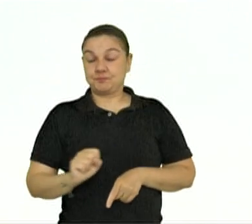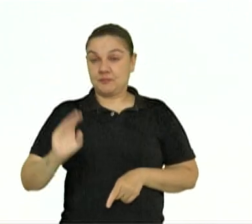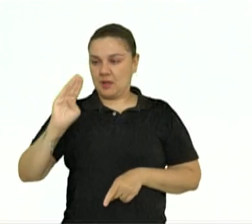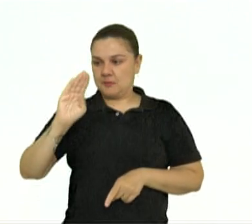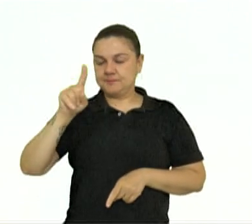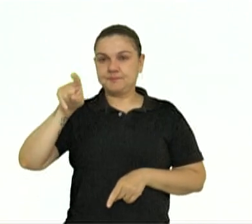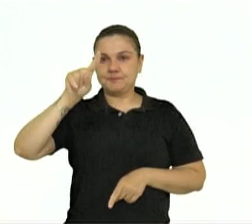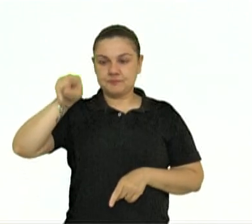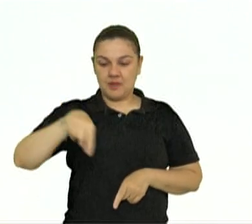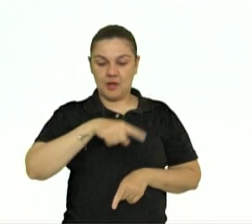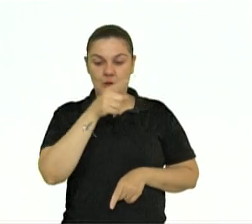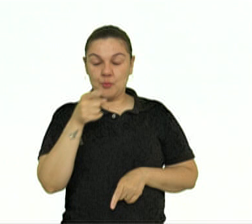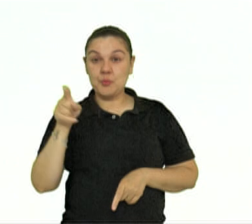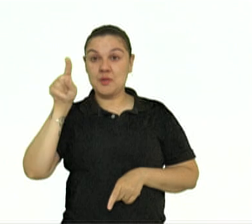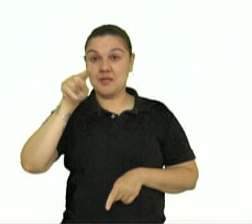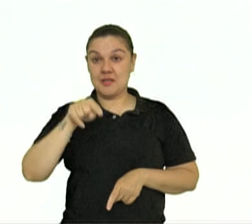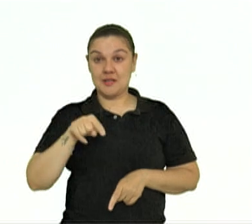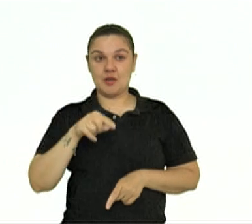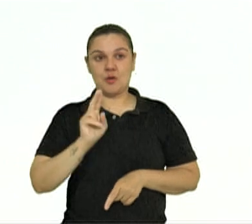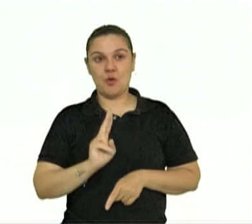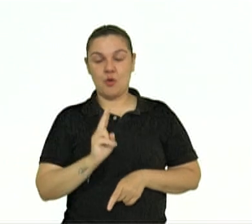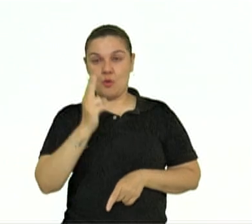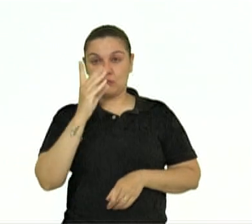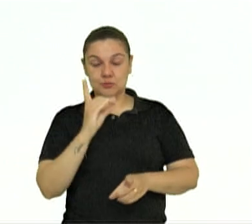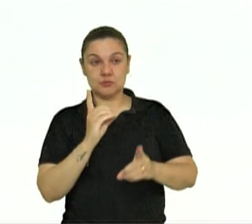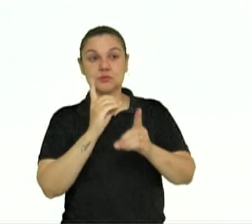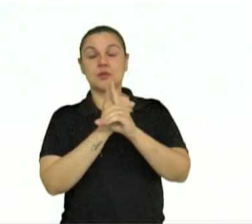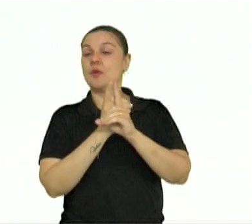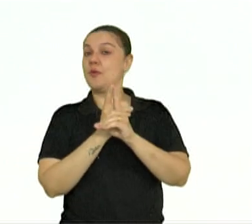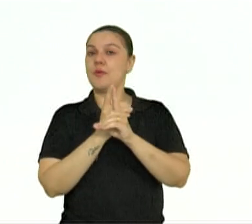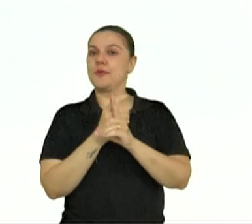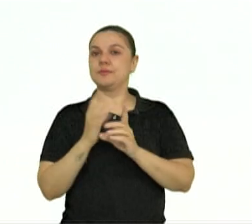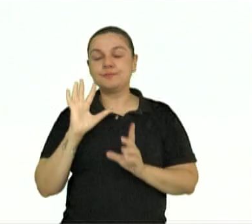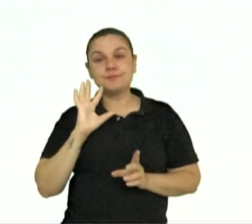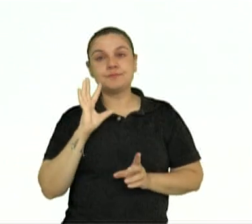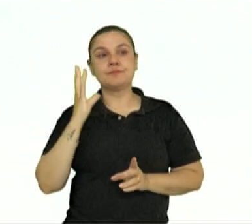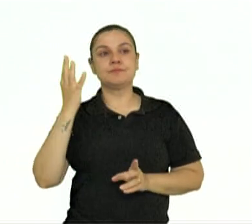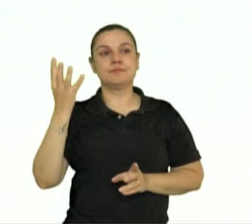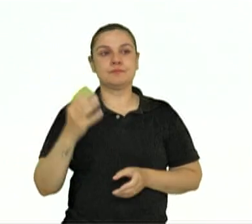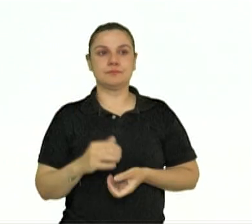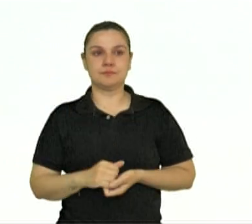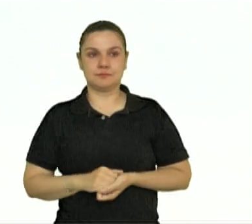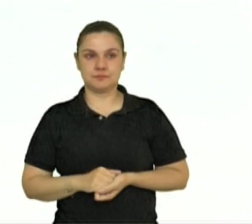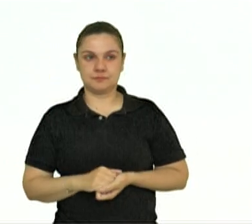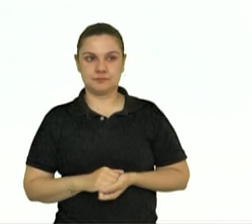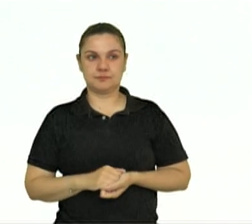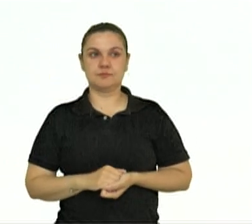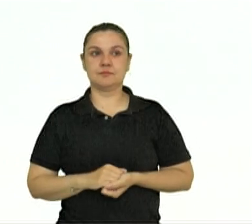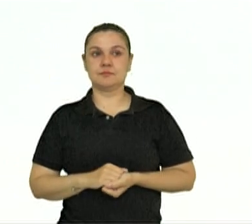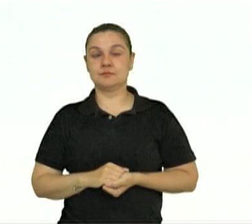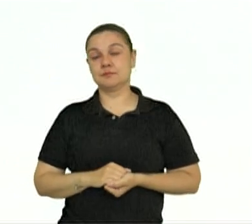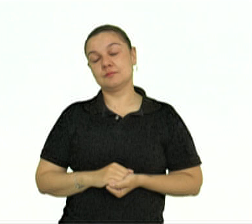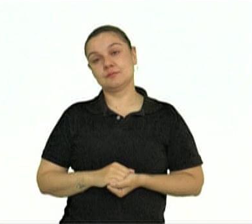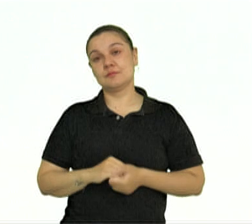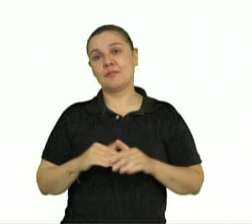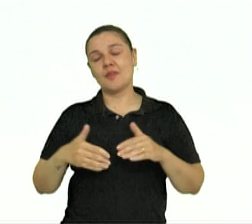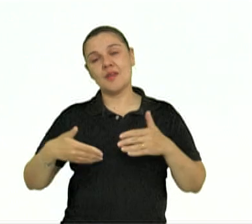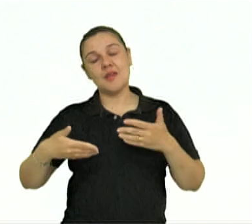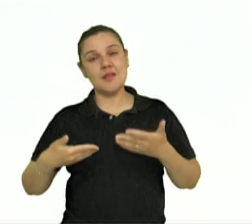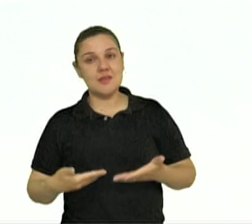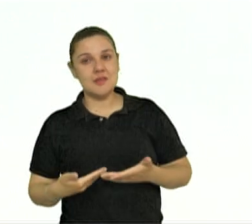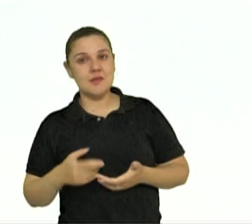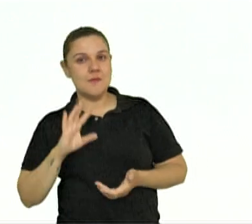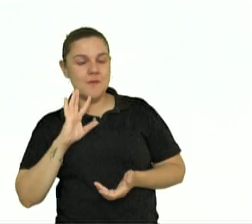o infinito ou será que é o encontro que acontece? Porque ele tem aqui encontrar. Então, o que será